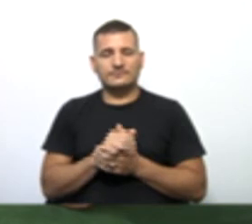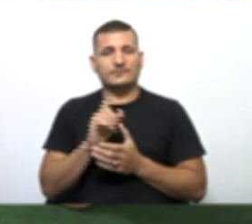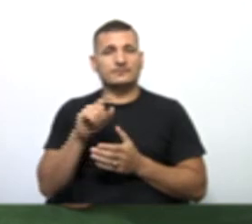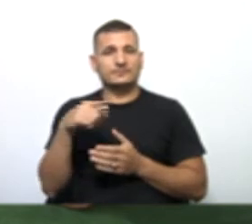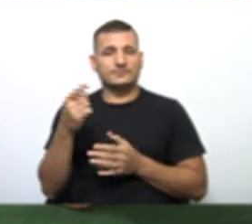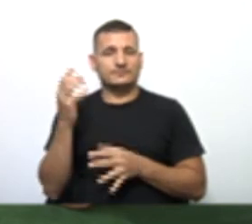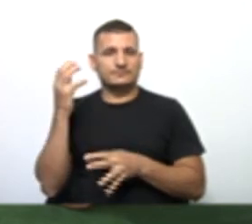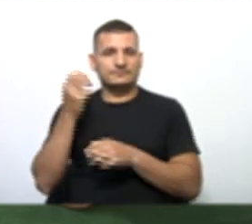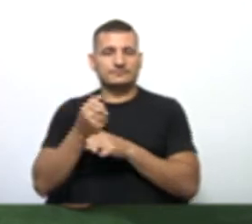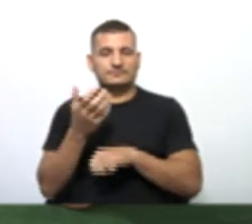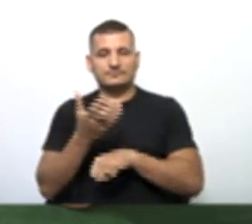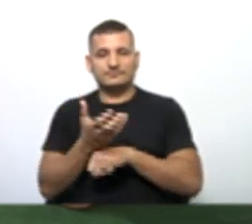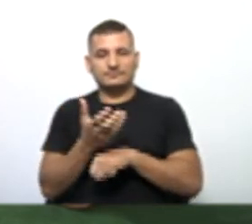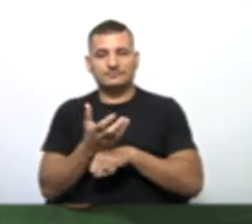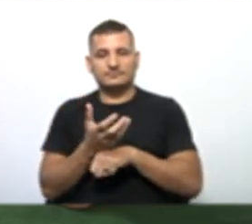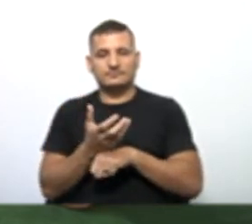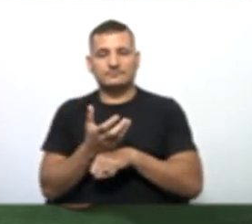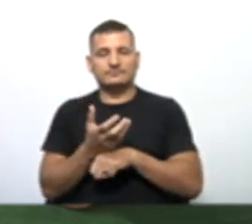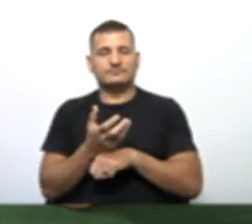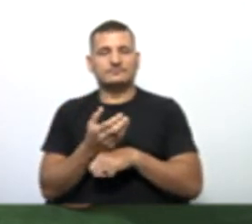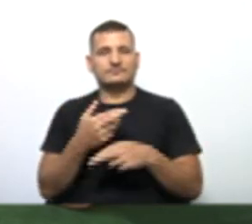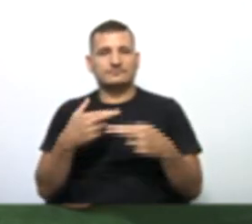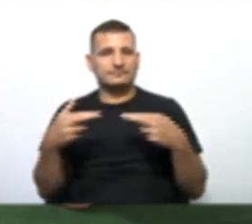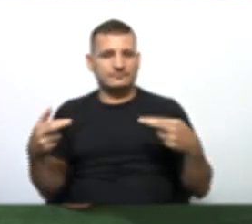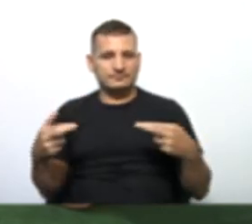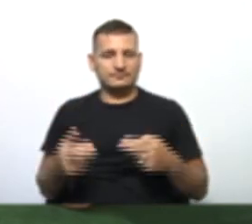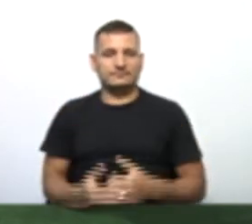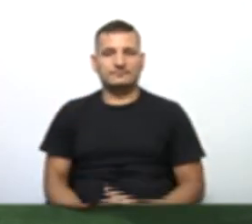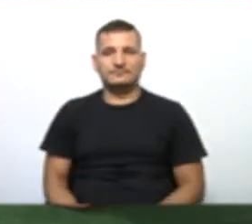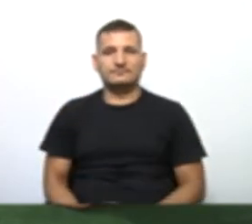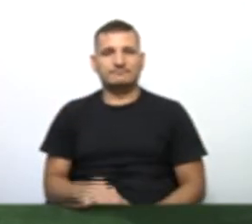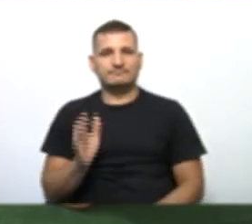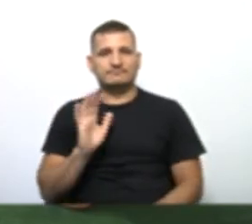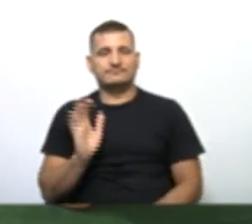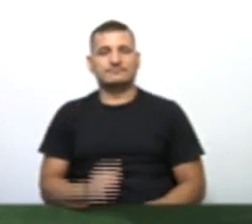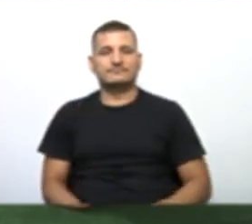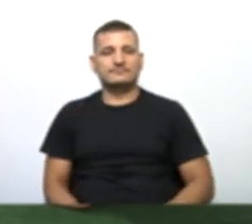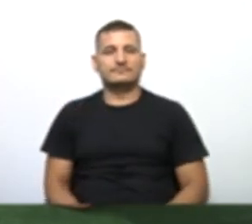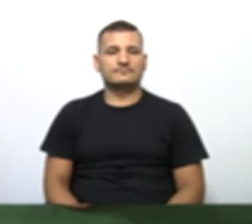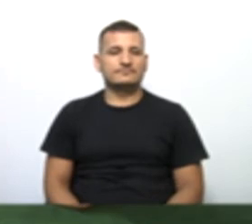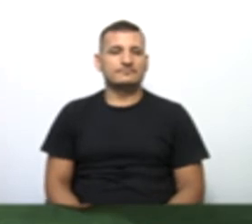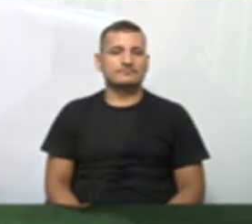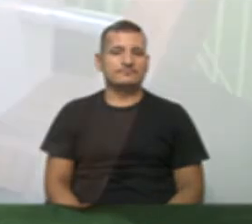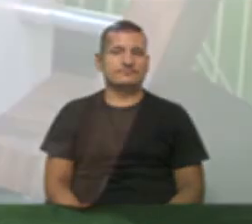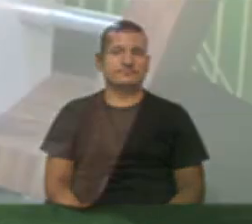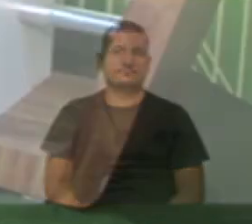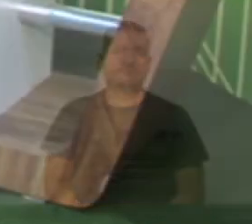revisão da disciplina do professor Saulo e Marlon. Então tá, gente. Tchau, tchau.